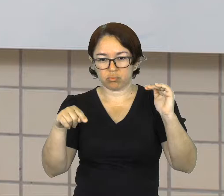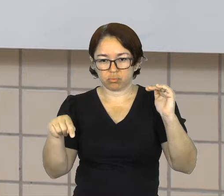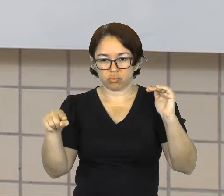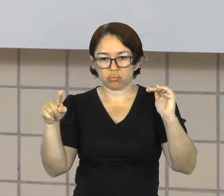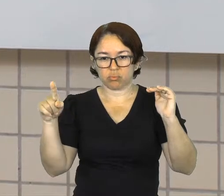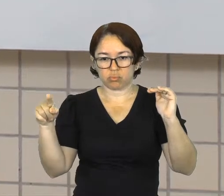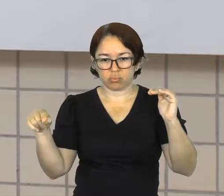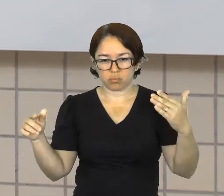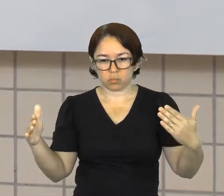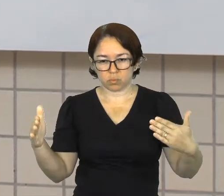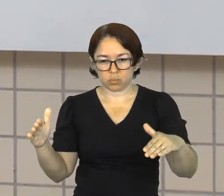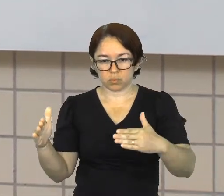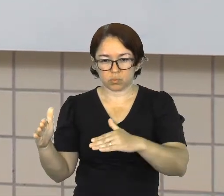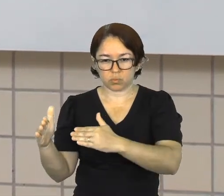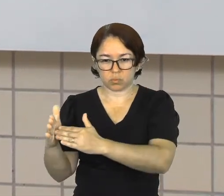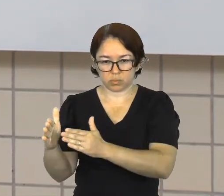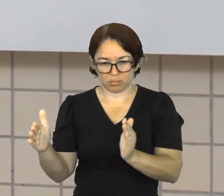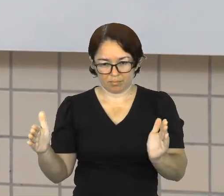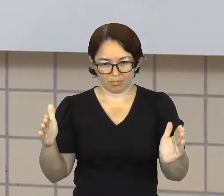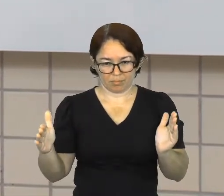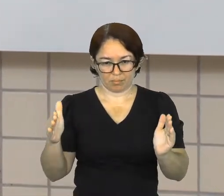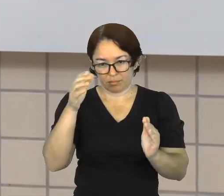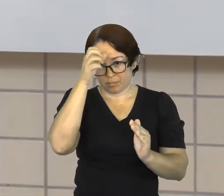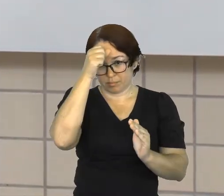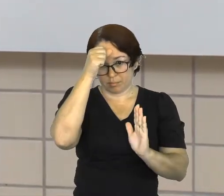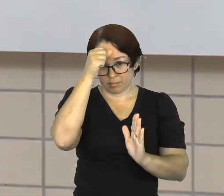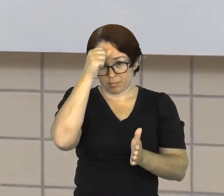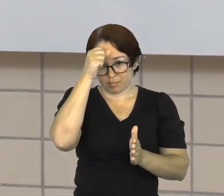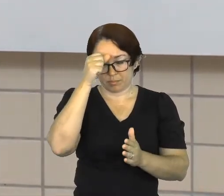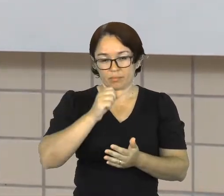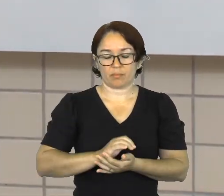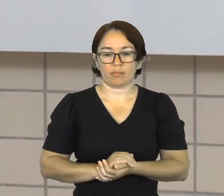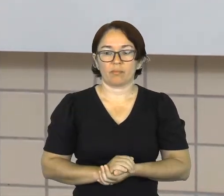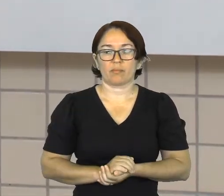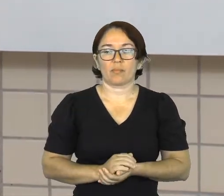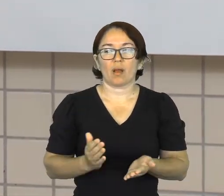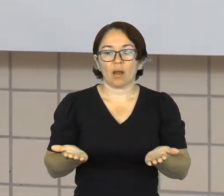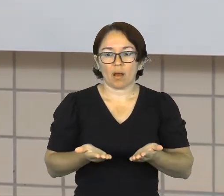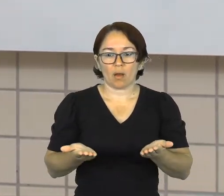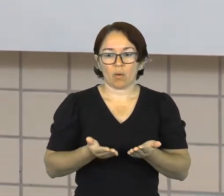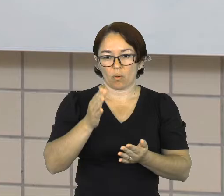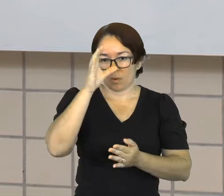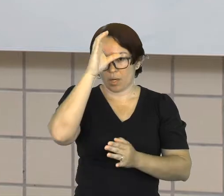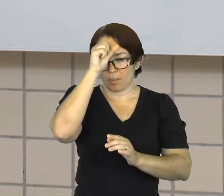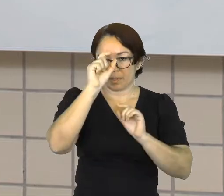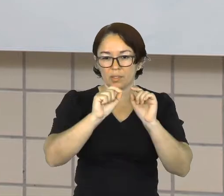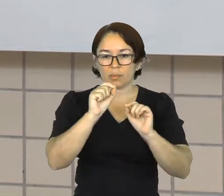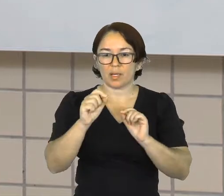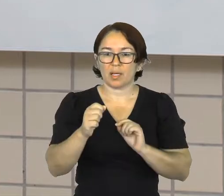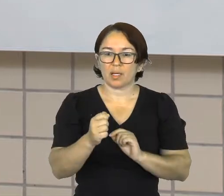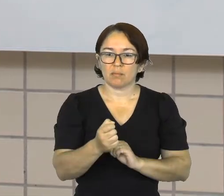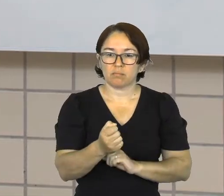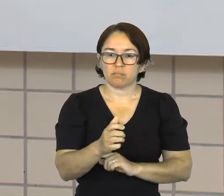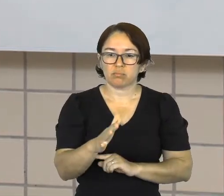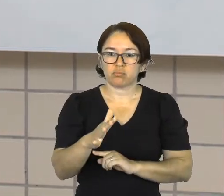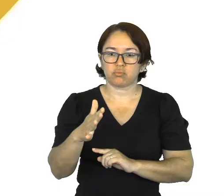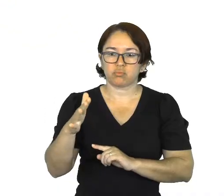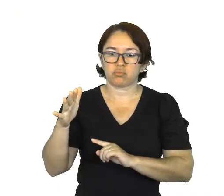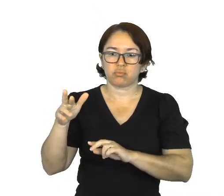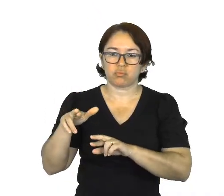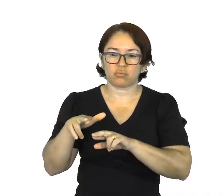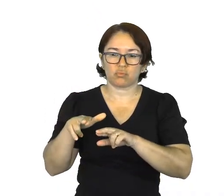daquela onda, certo? Agora, a gente vai ver alguns tipos de ondas existentes. A gente tem as ondas